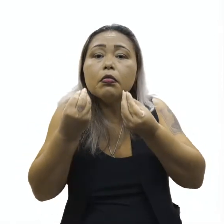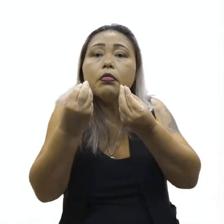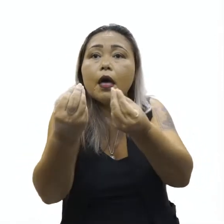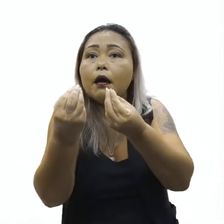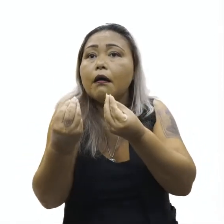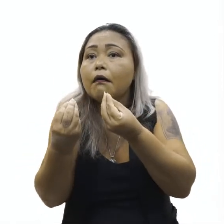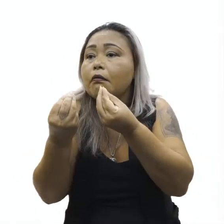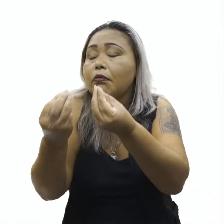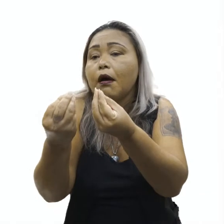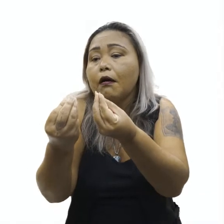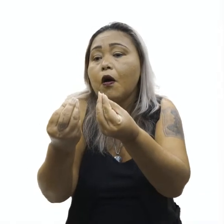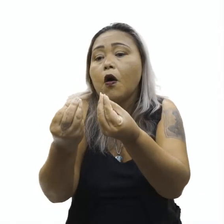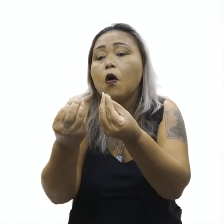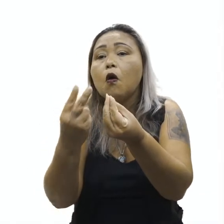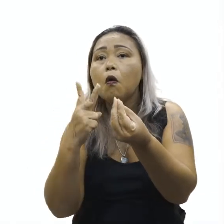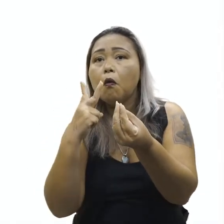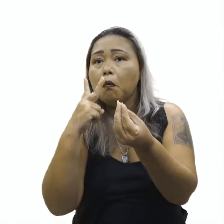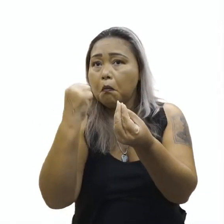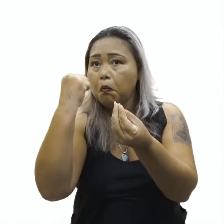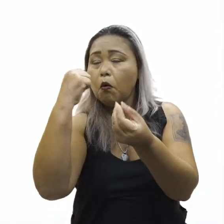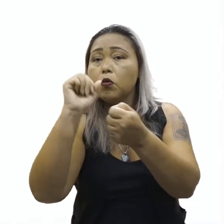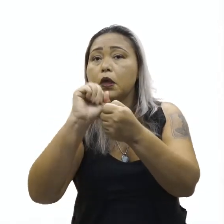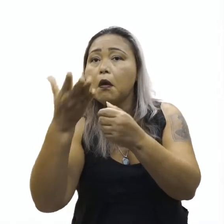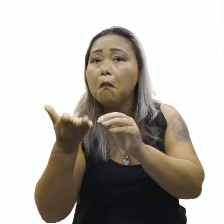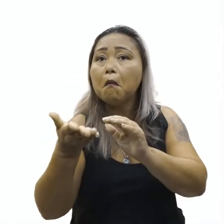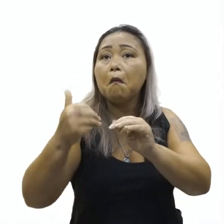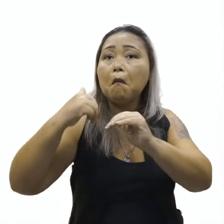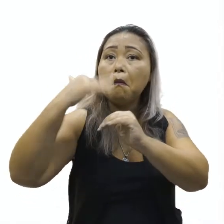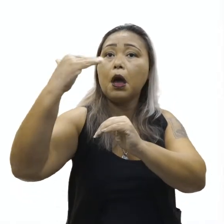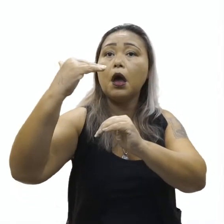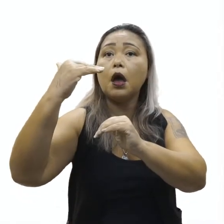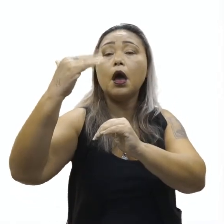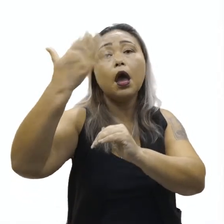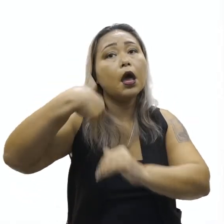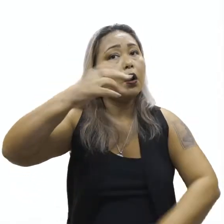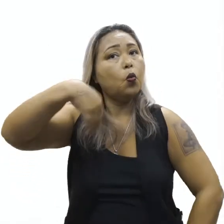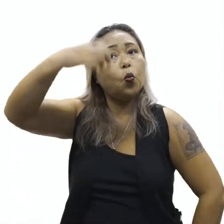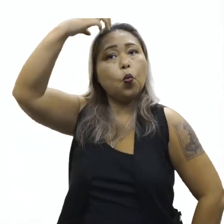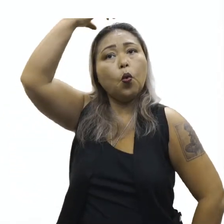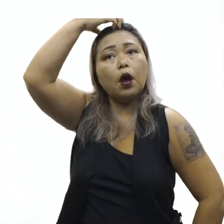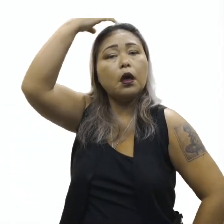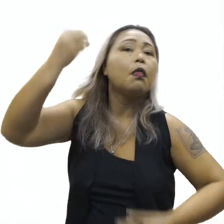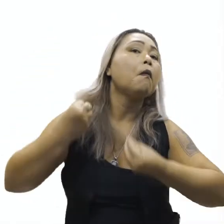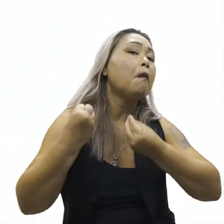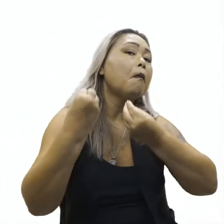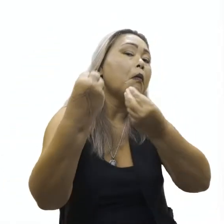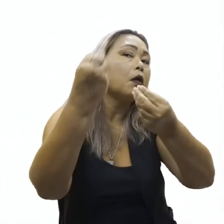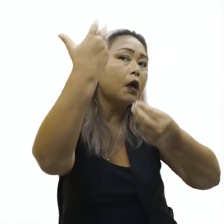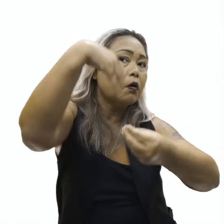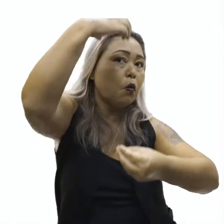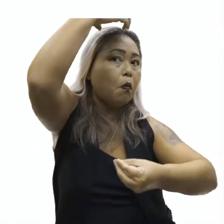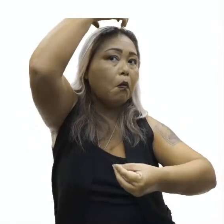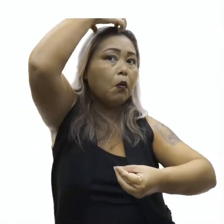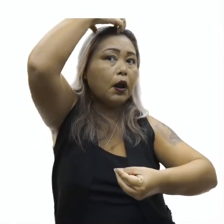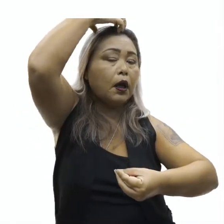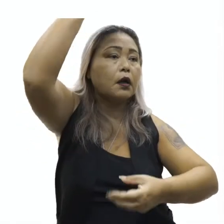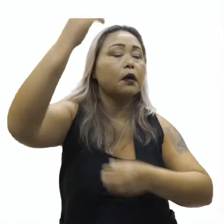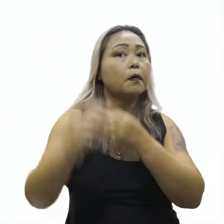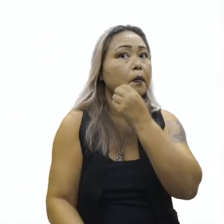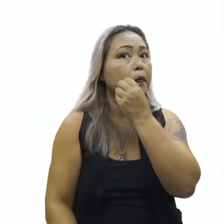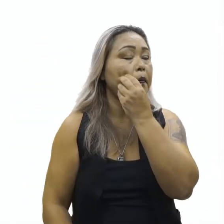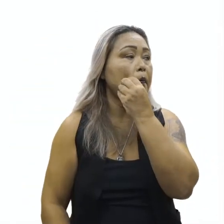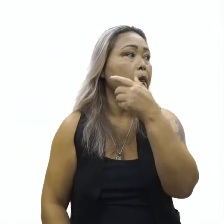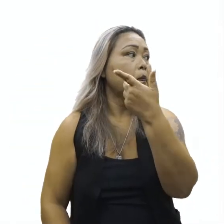autoridade maior. Que autoridade era essa? O monarca, o soberano, beleza? Então,